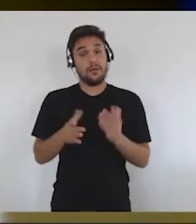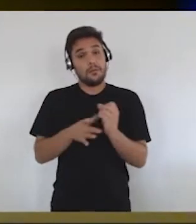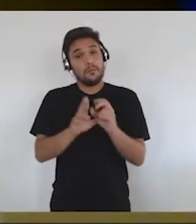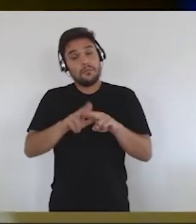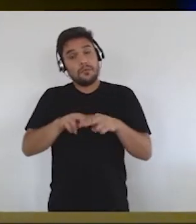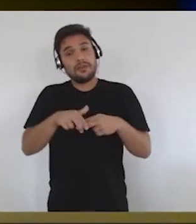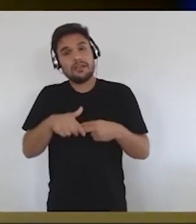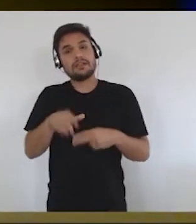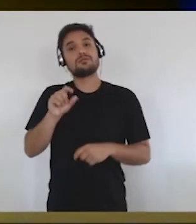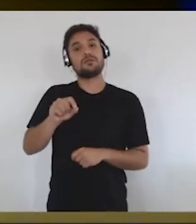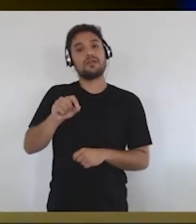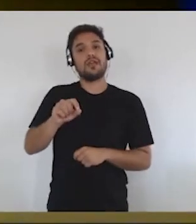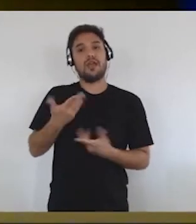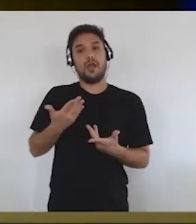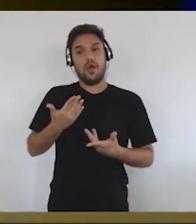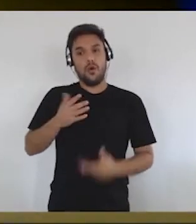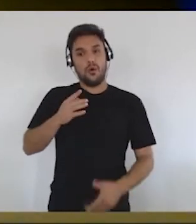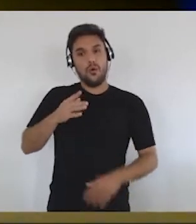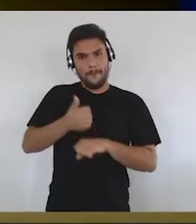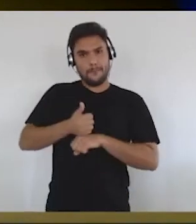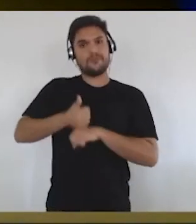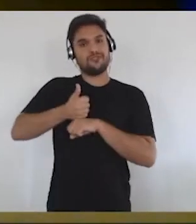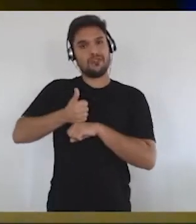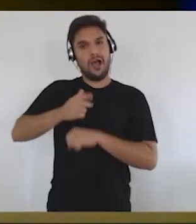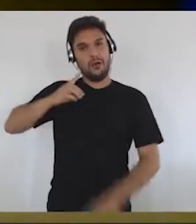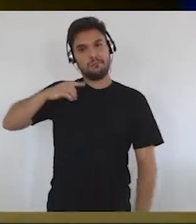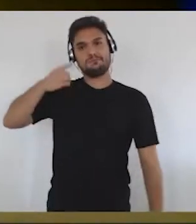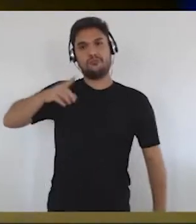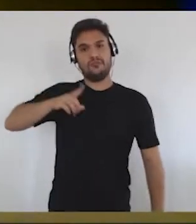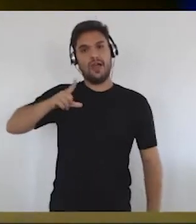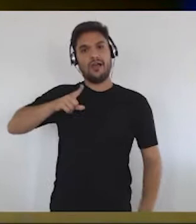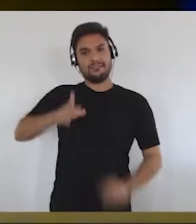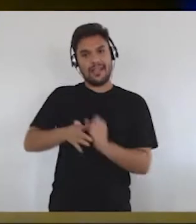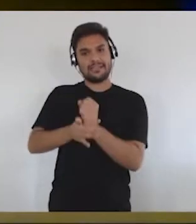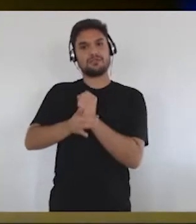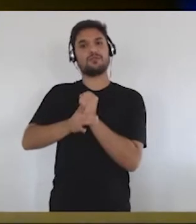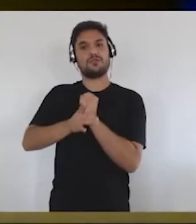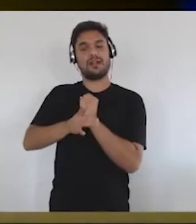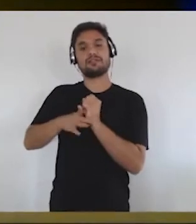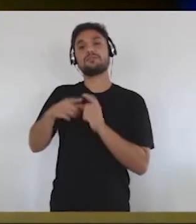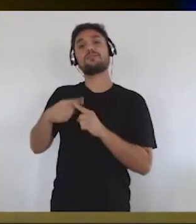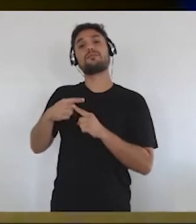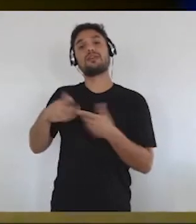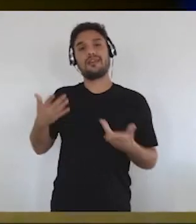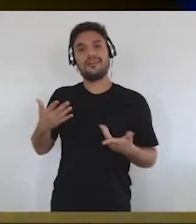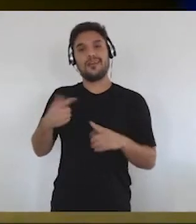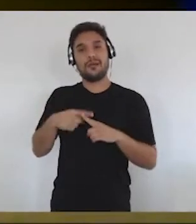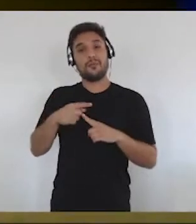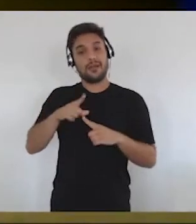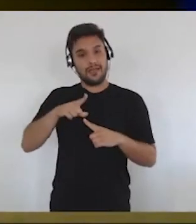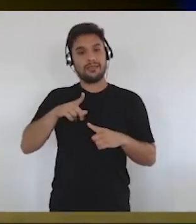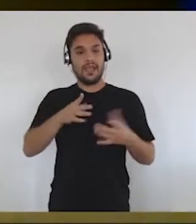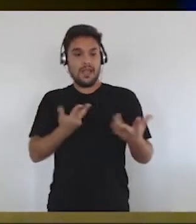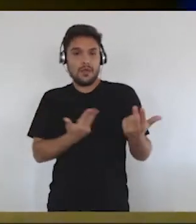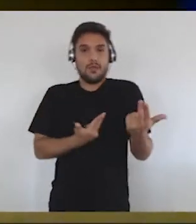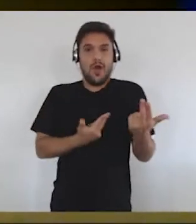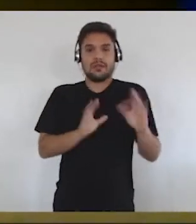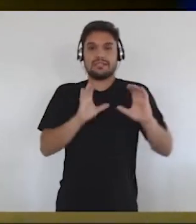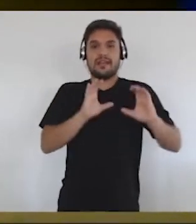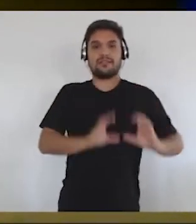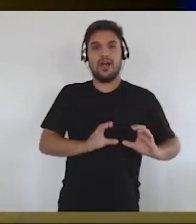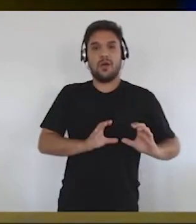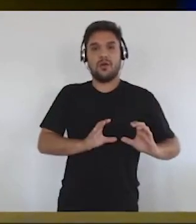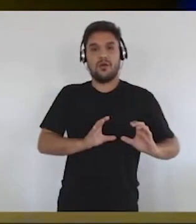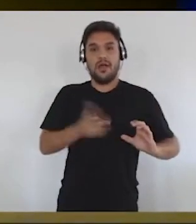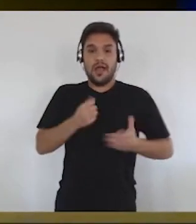da inviolabilidade do advogado, ela tem por finalidade proclamar a liberdade do cidadão e o